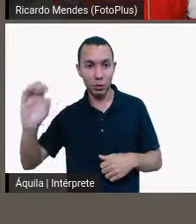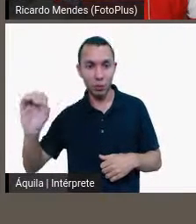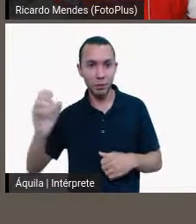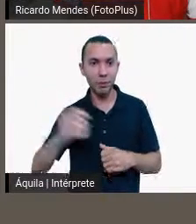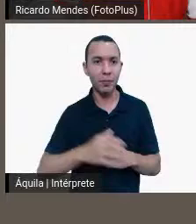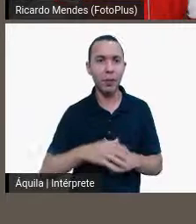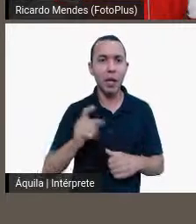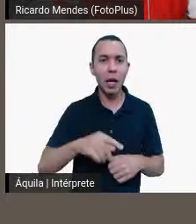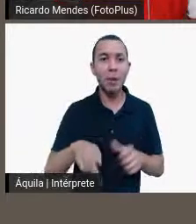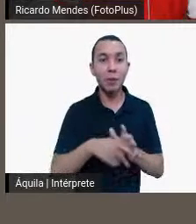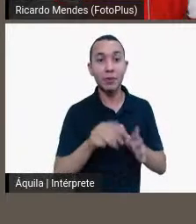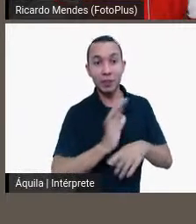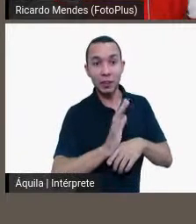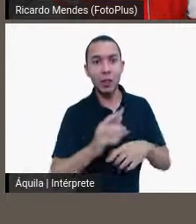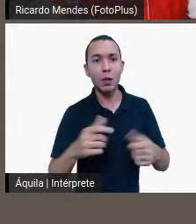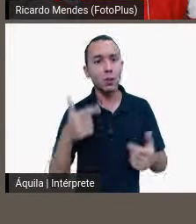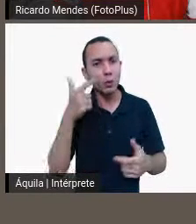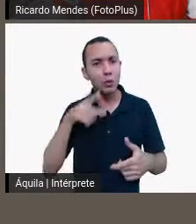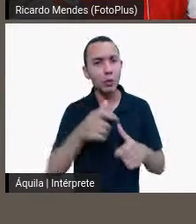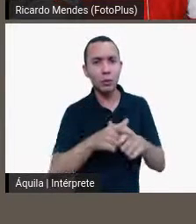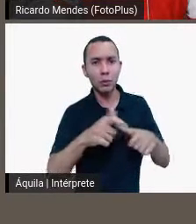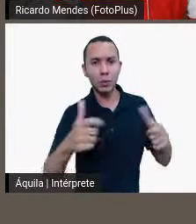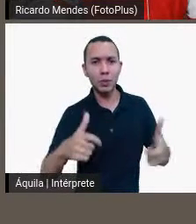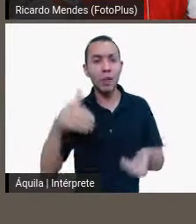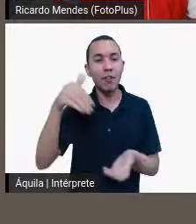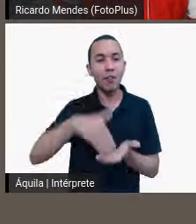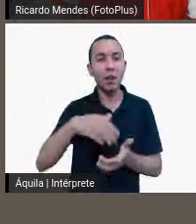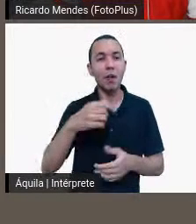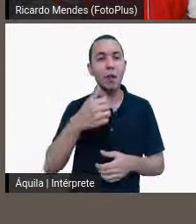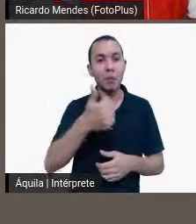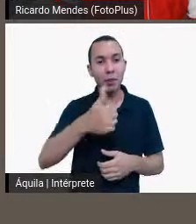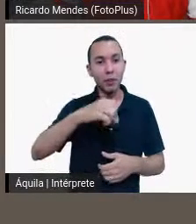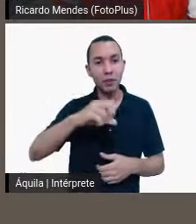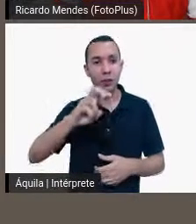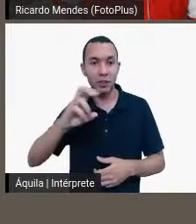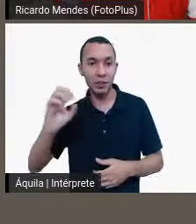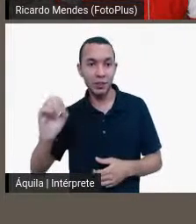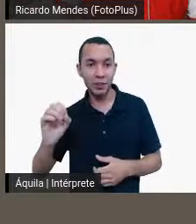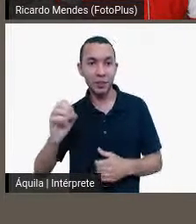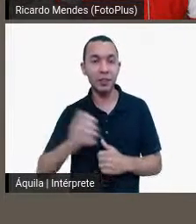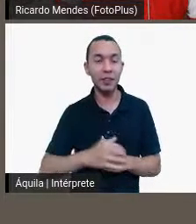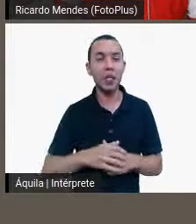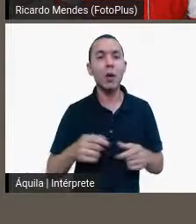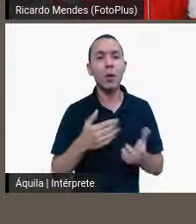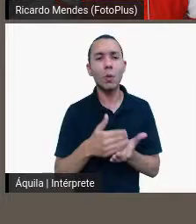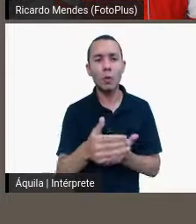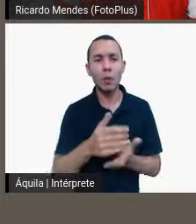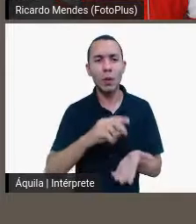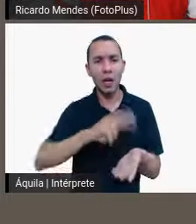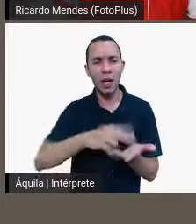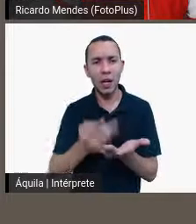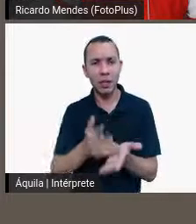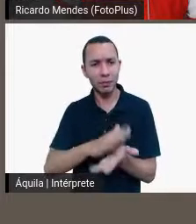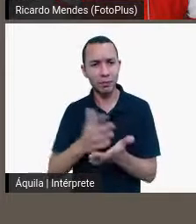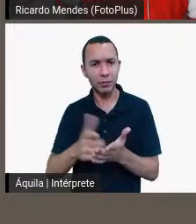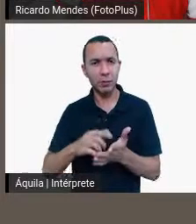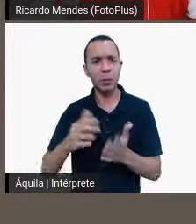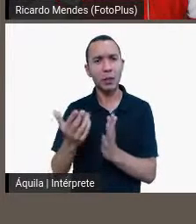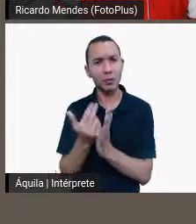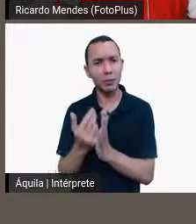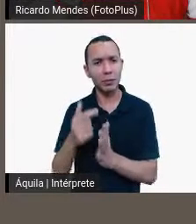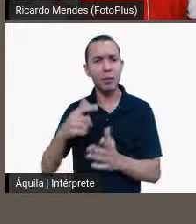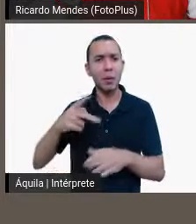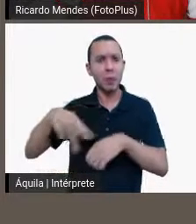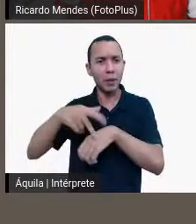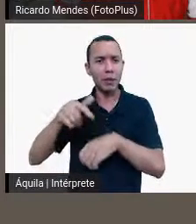entre nós vinha conquistando espaço desde o final da década de 50, certamente impactada também pela tradução de obras similares internacionais de autores